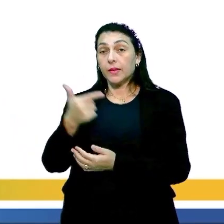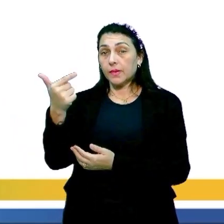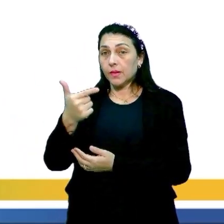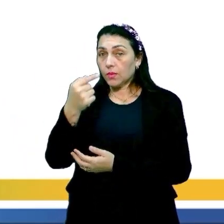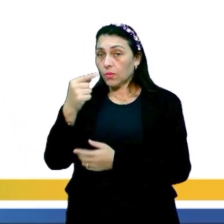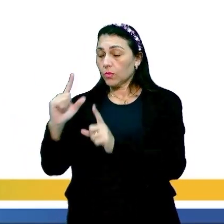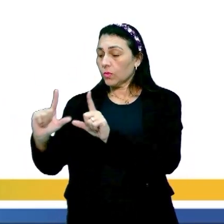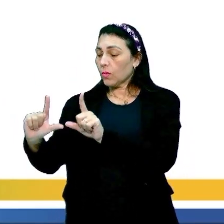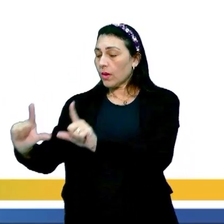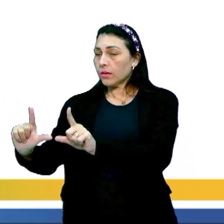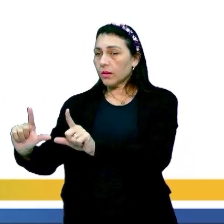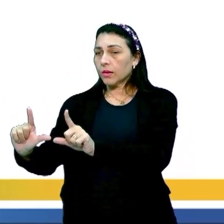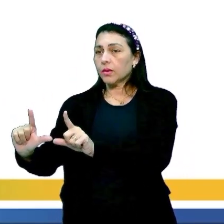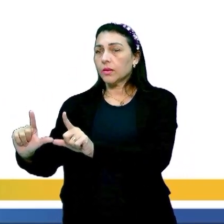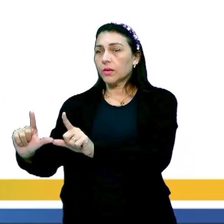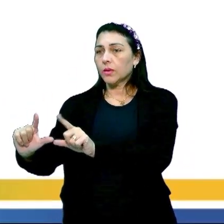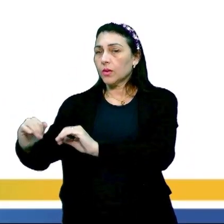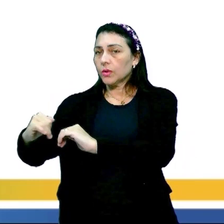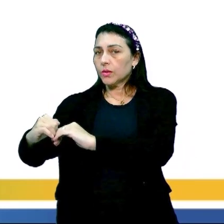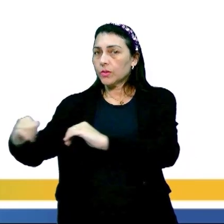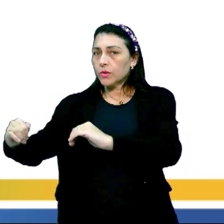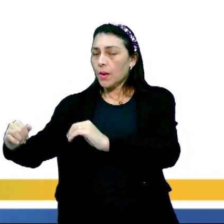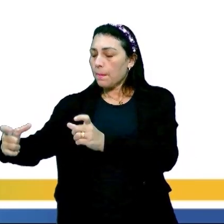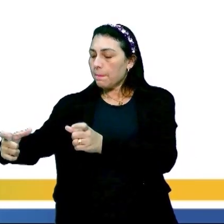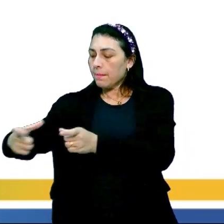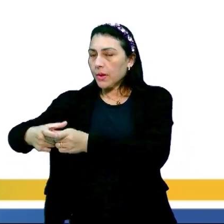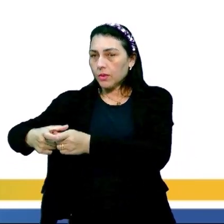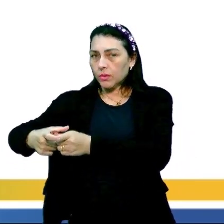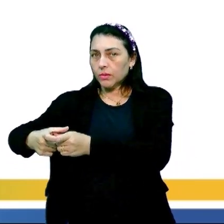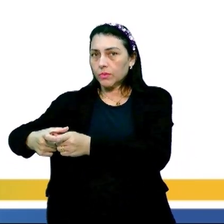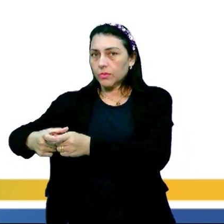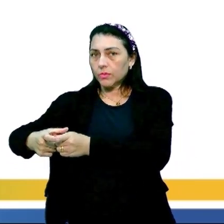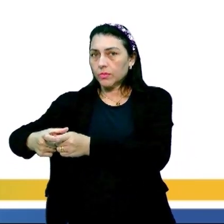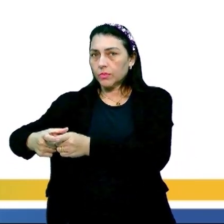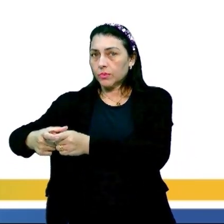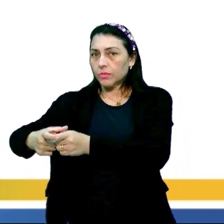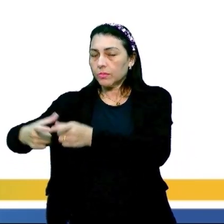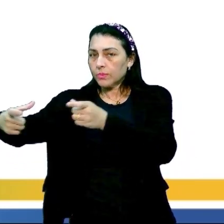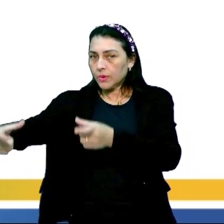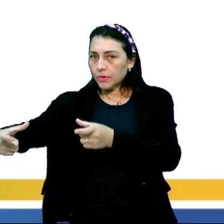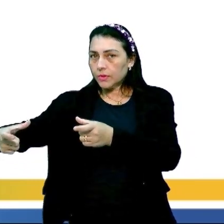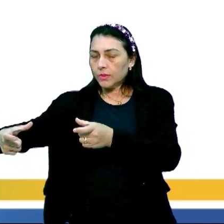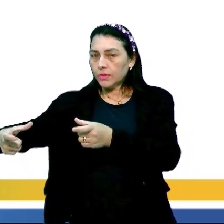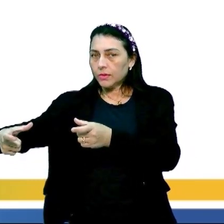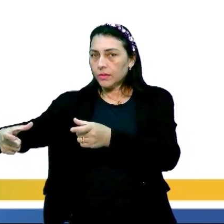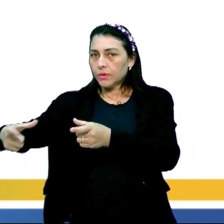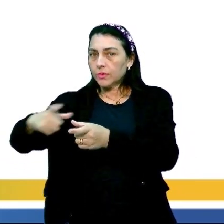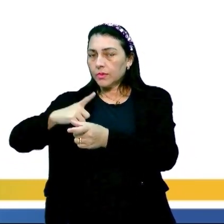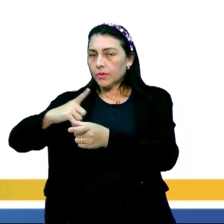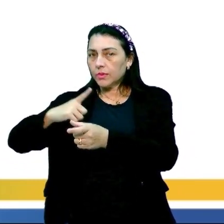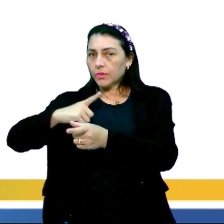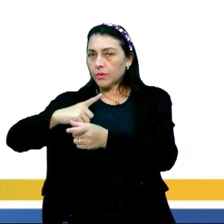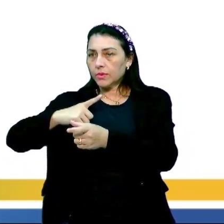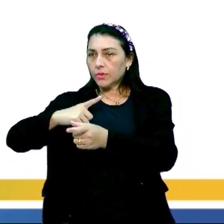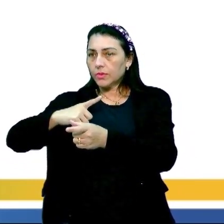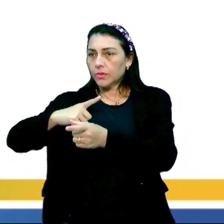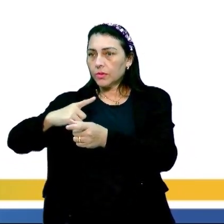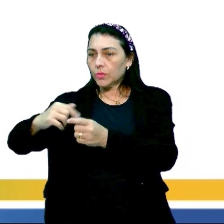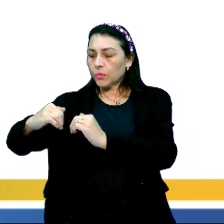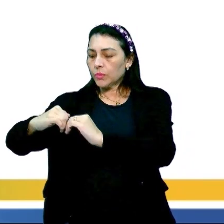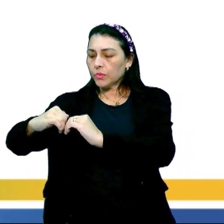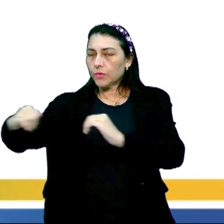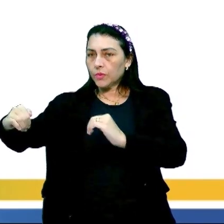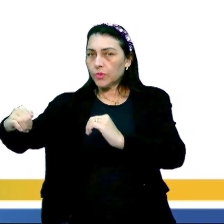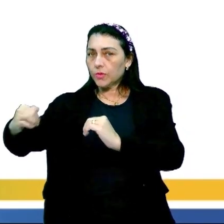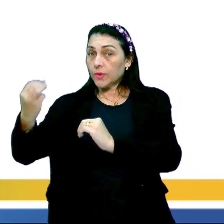Aqui na fragmentação já eu tenho uma borda maior. Eu tenho isso aqui dividido,